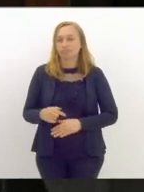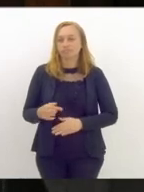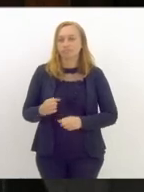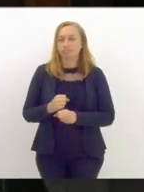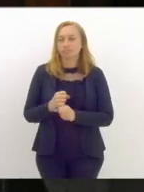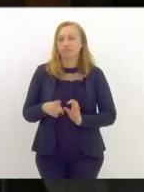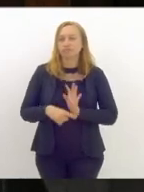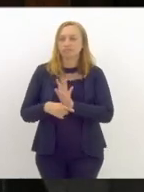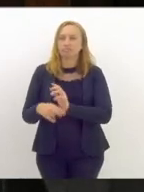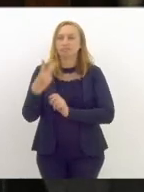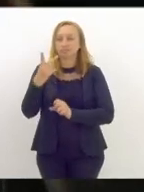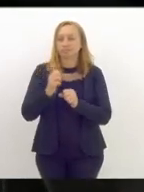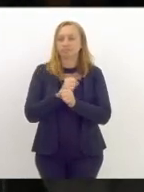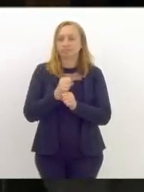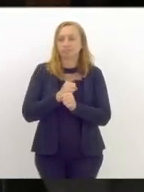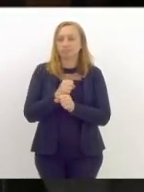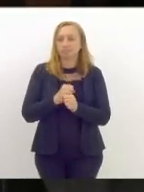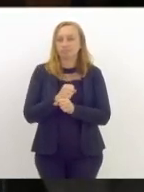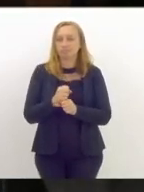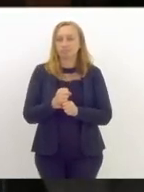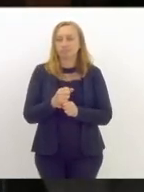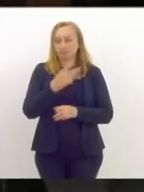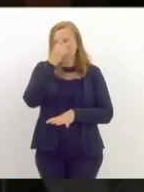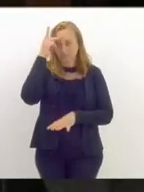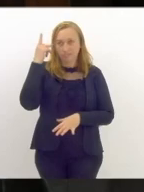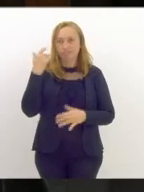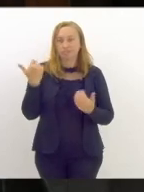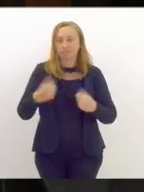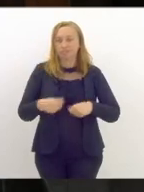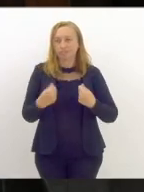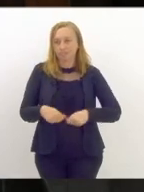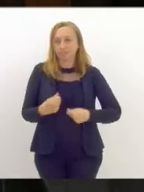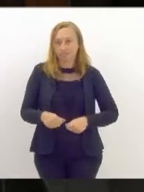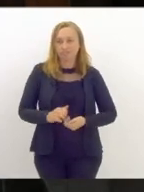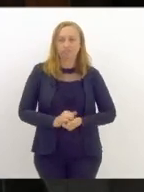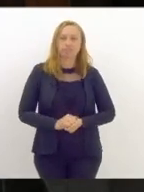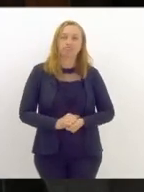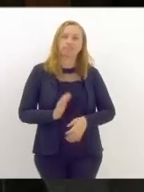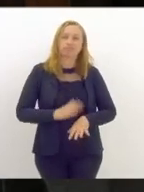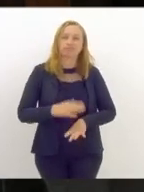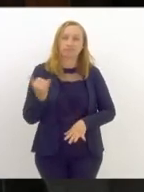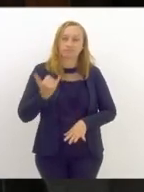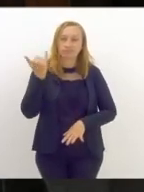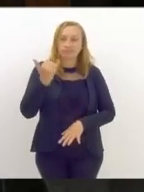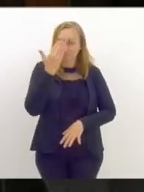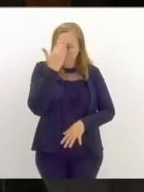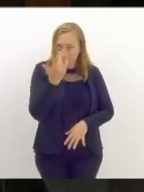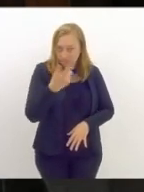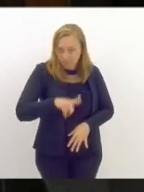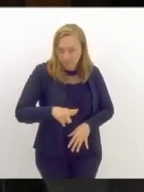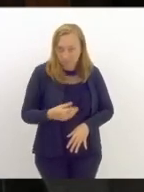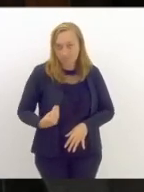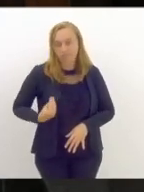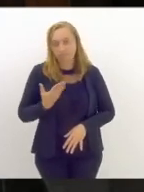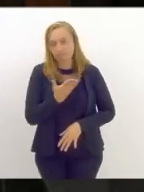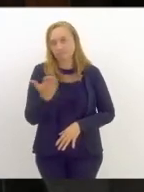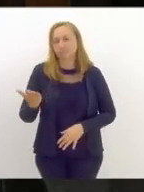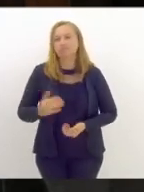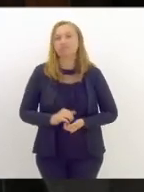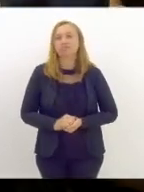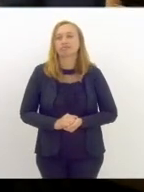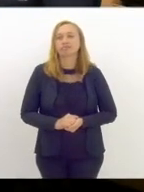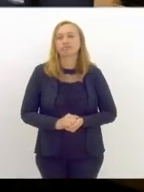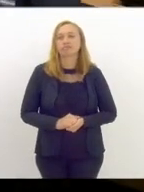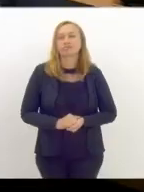2 anos para ajudar as pessoas, que eu acho que, na verdade, é isso que mais importa. Obrigado mais uma vez pela presença de todos vocês.